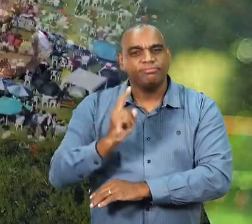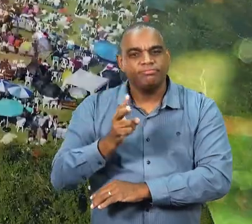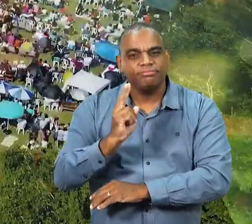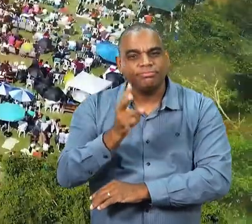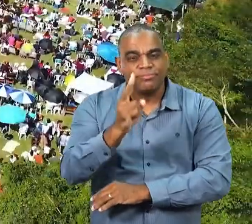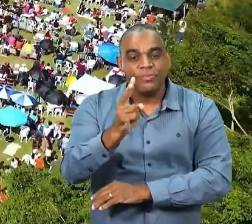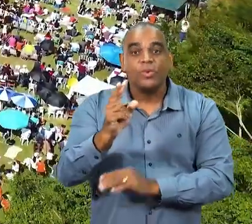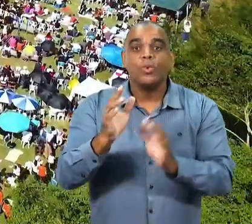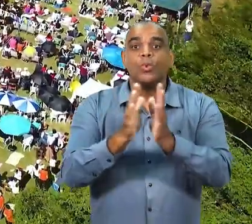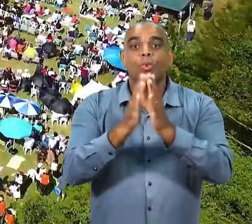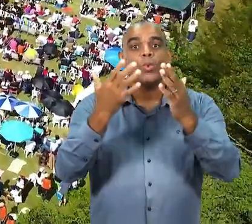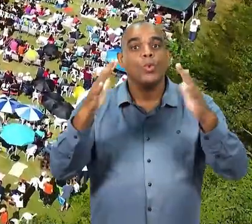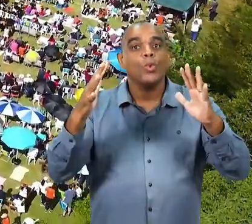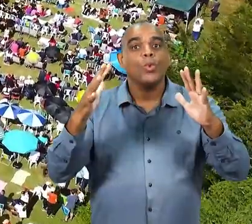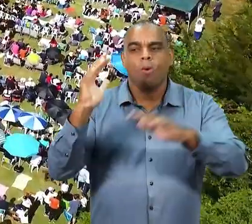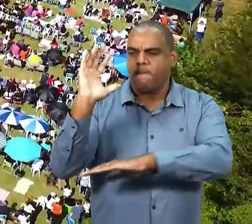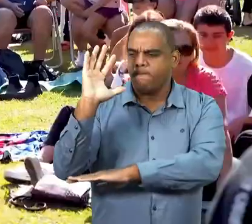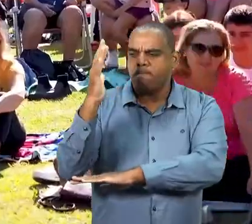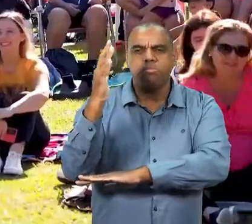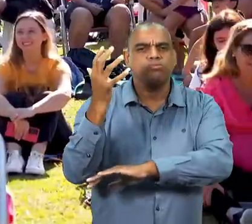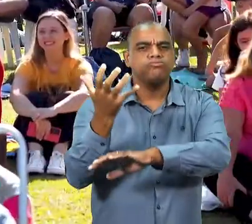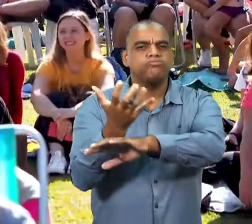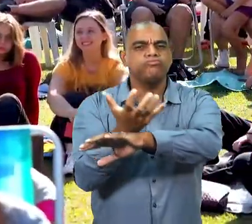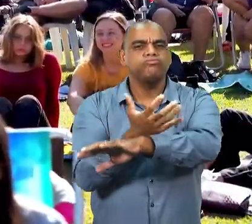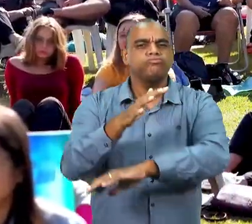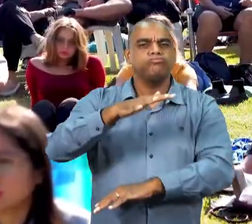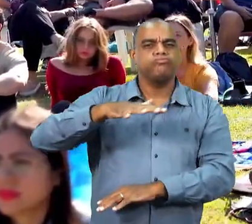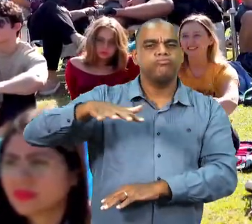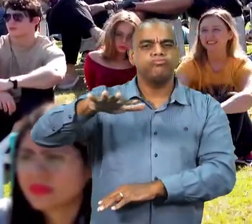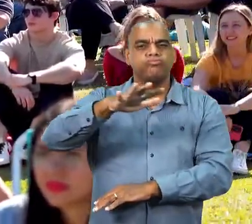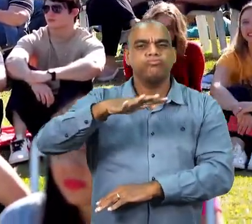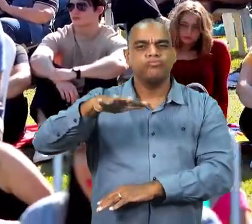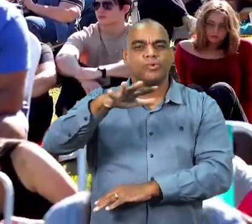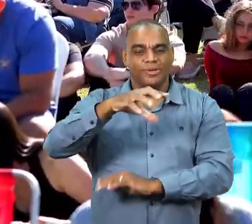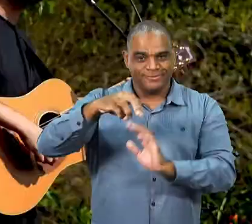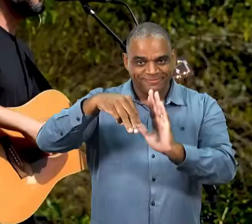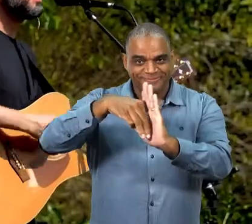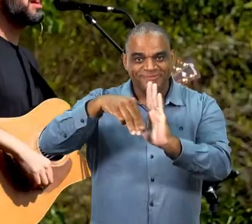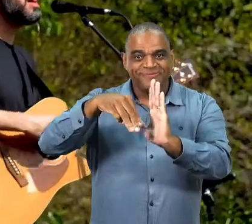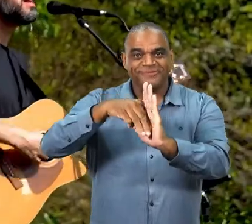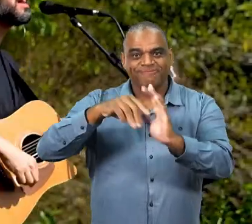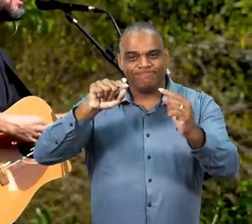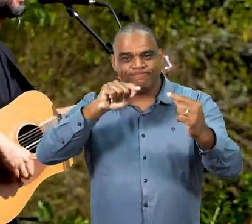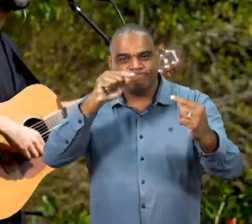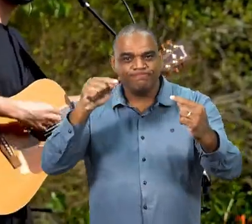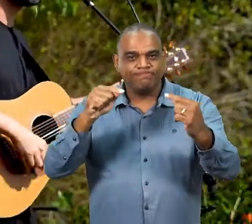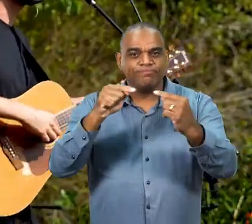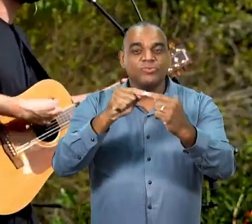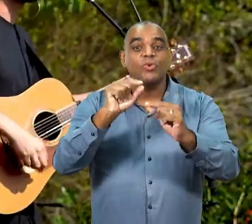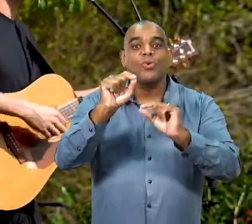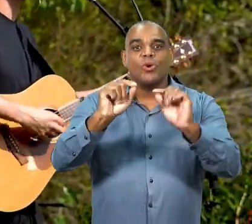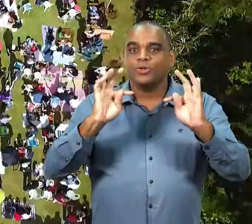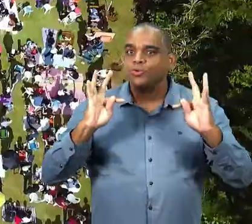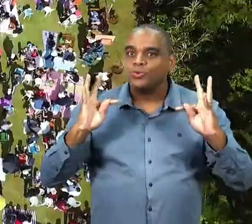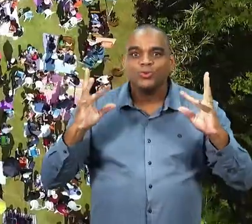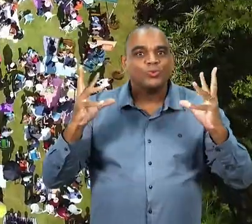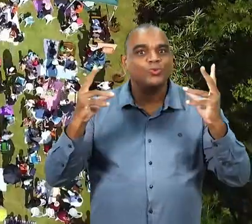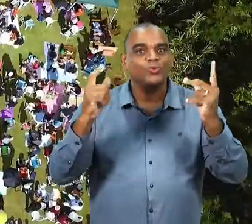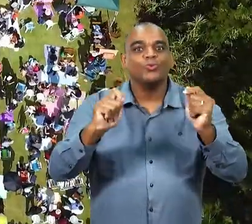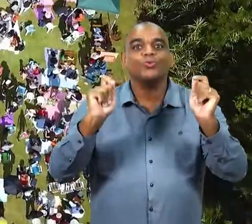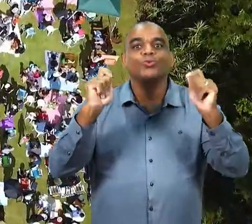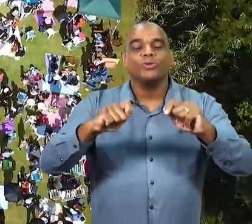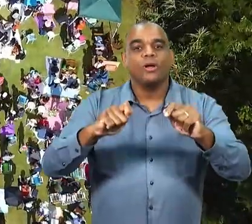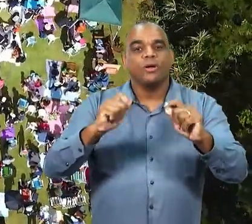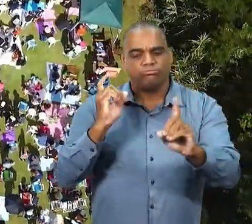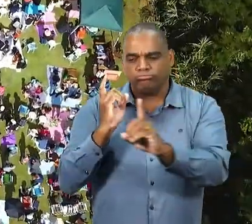inesquecível. Nossa celebração acontecerá ao ar livre, aqui no gramado da vila. Nosso objetivo é reunir